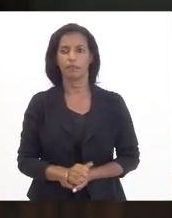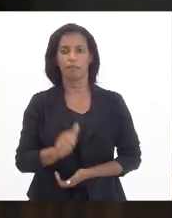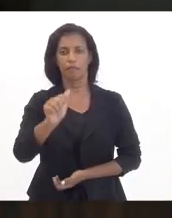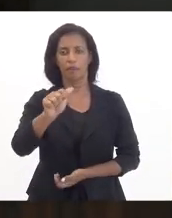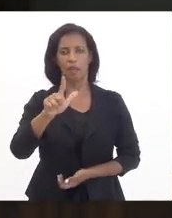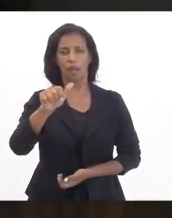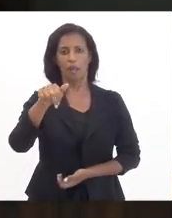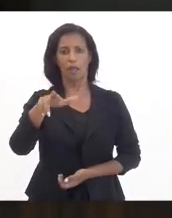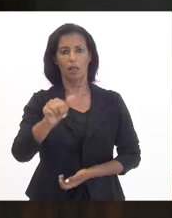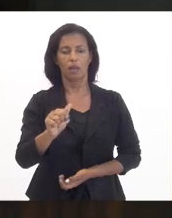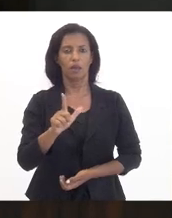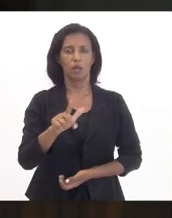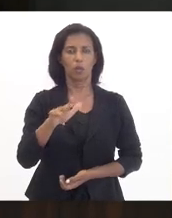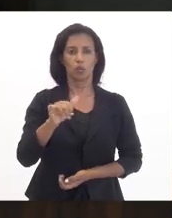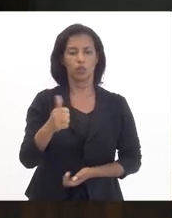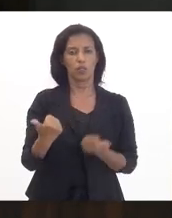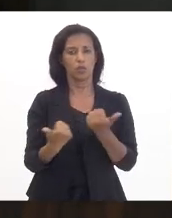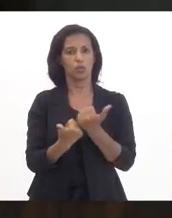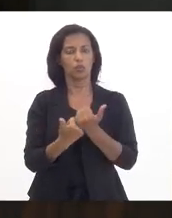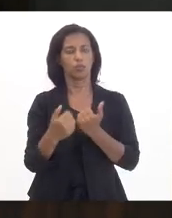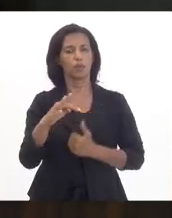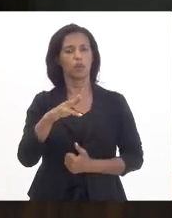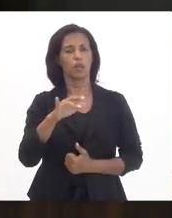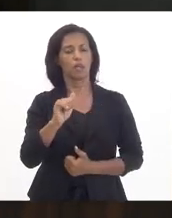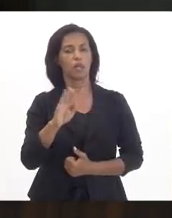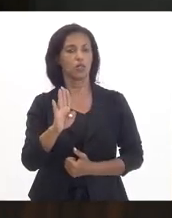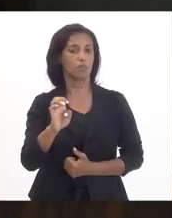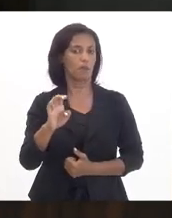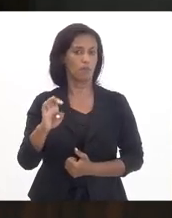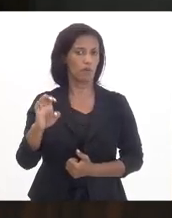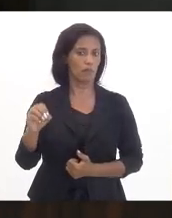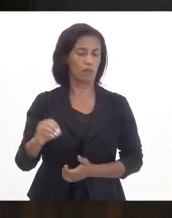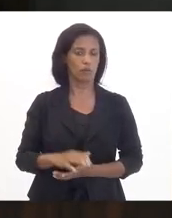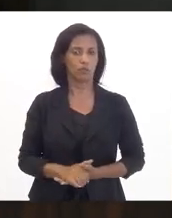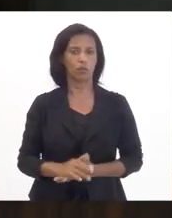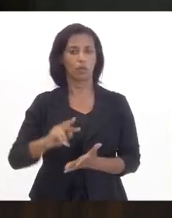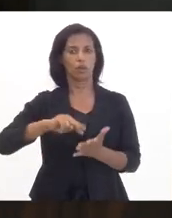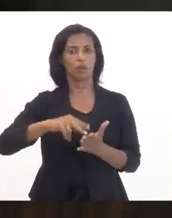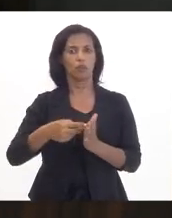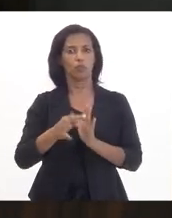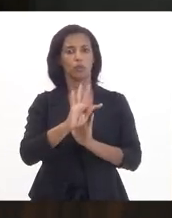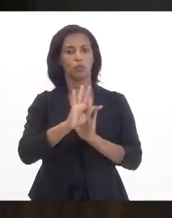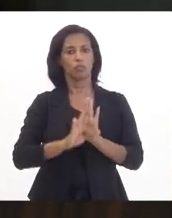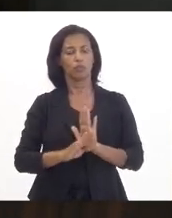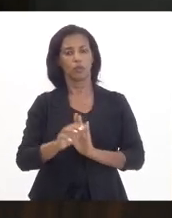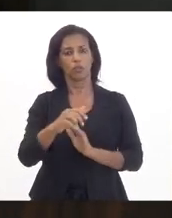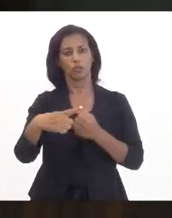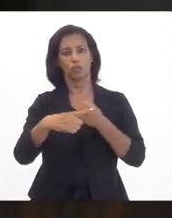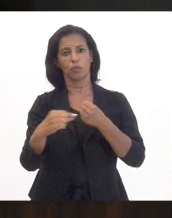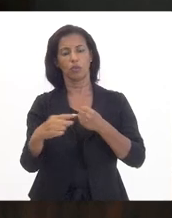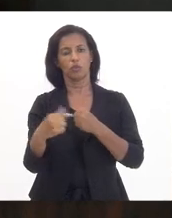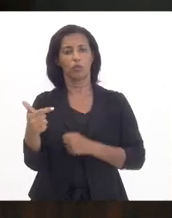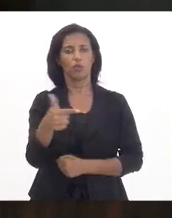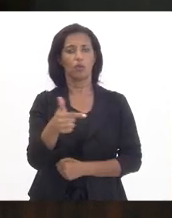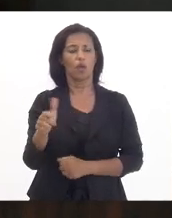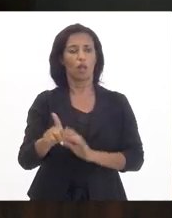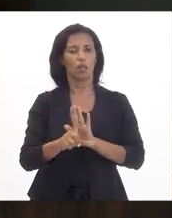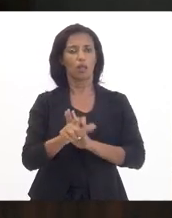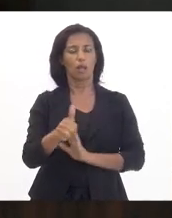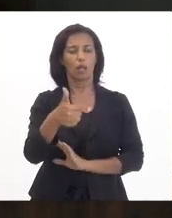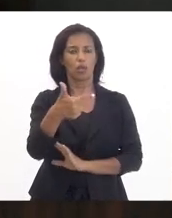Alana Passos, Lucinha, Subtenente Bernardo e Bebeto, que altera a redação do artigo 22 da Lei